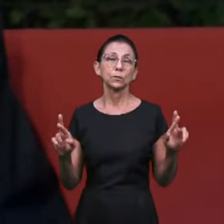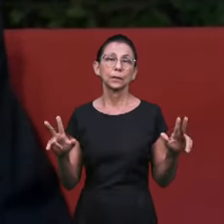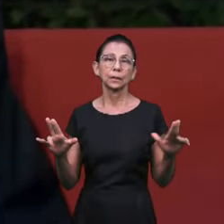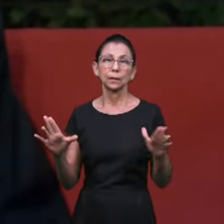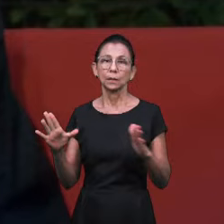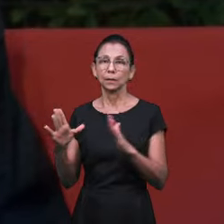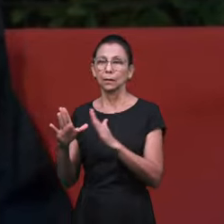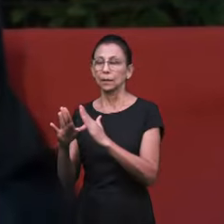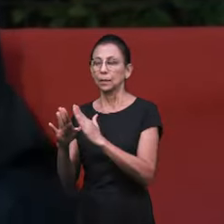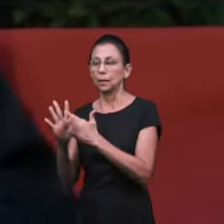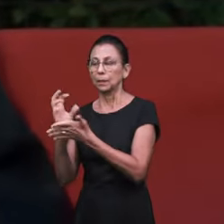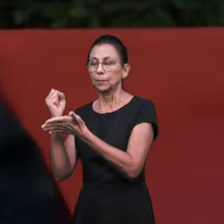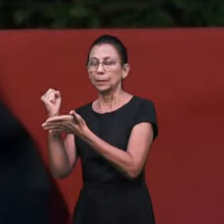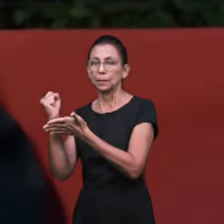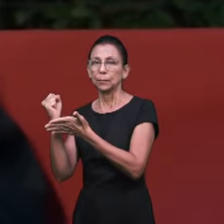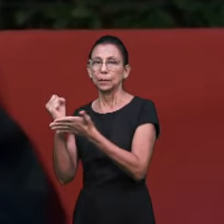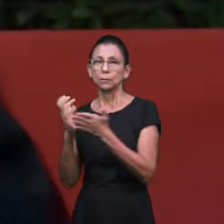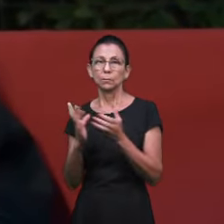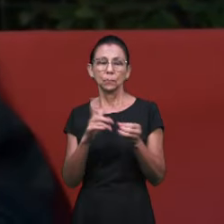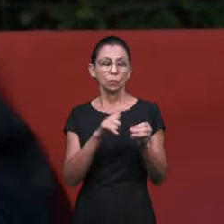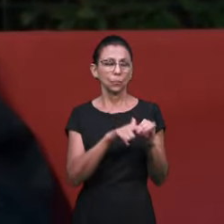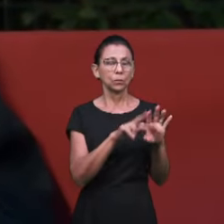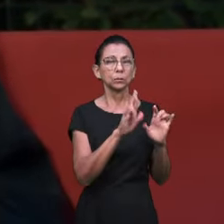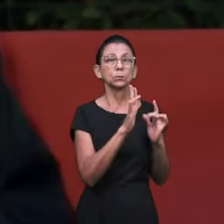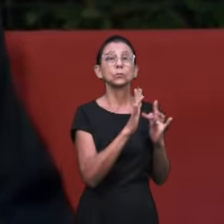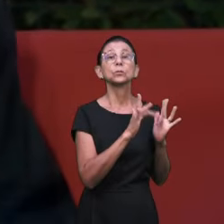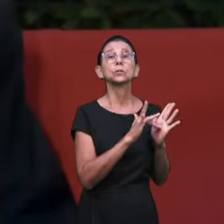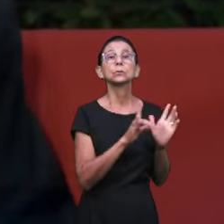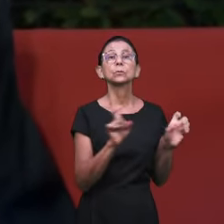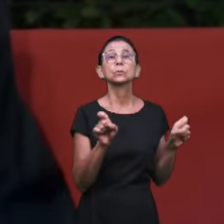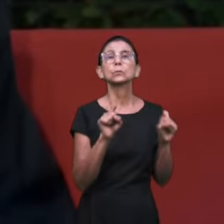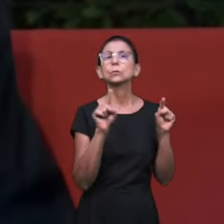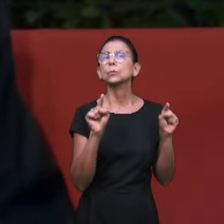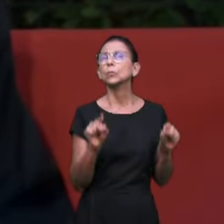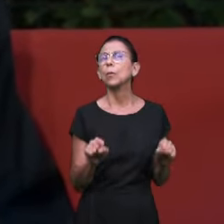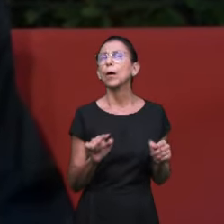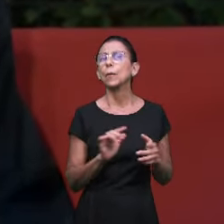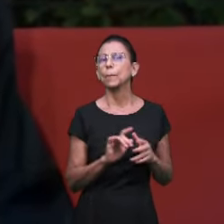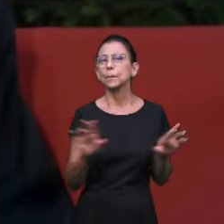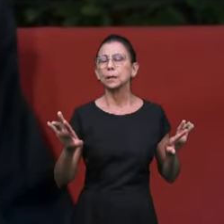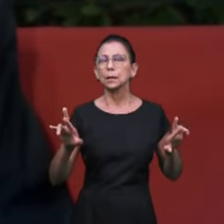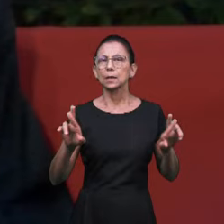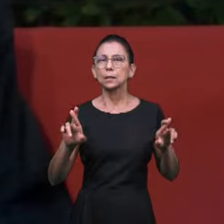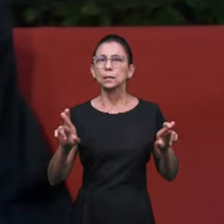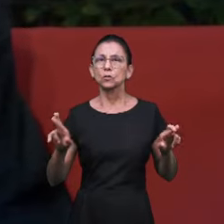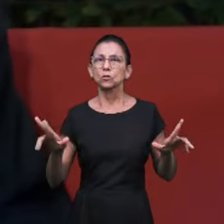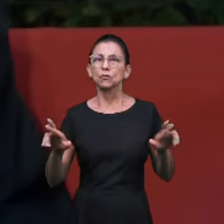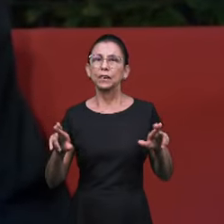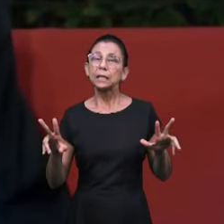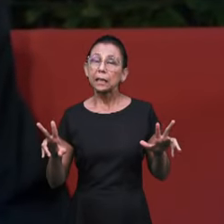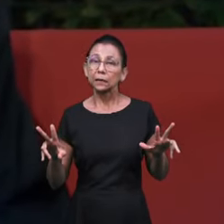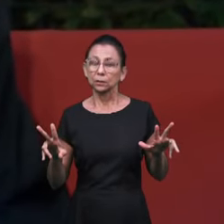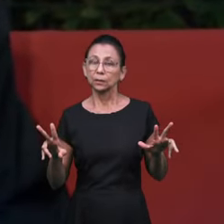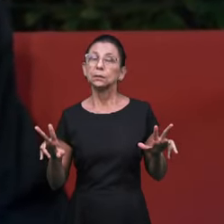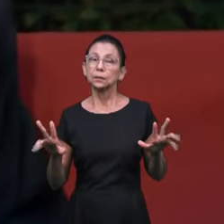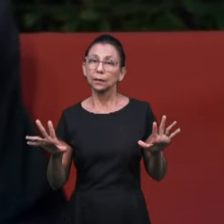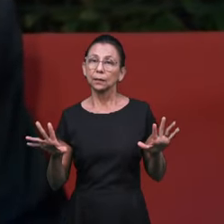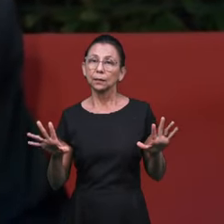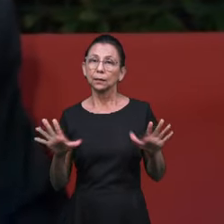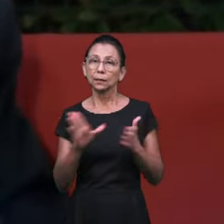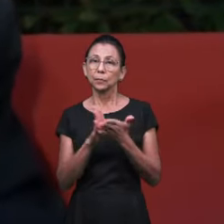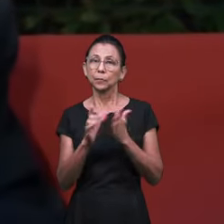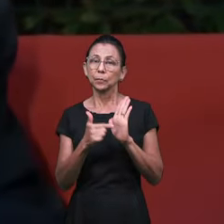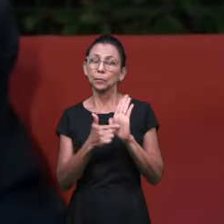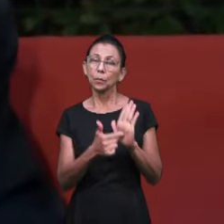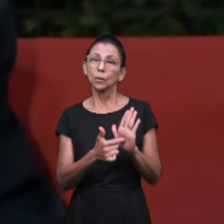arrebatamento e a volta de Jesus? São duas coisas distintas que a Bíblia deixa muito claro. Então,